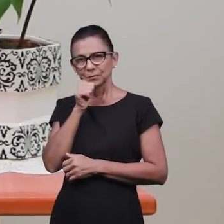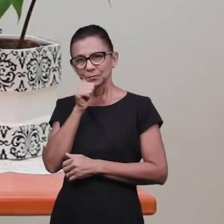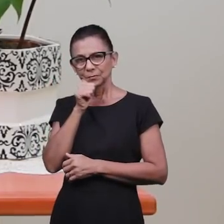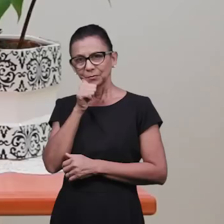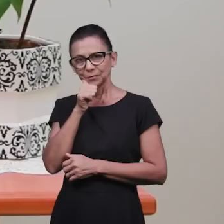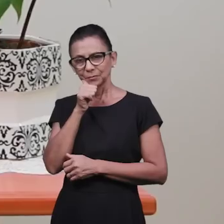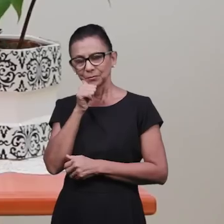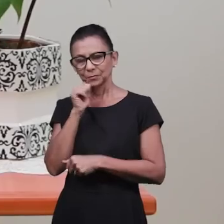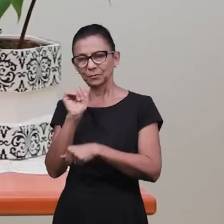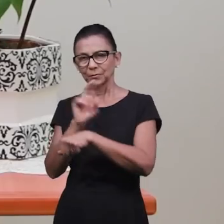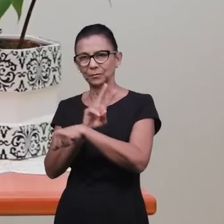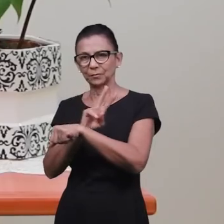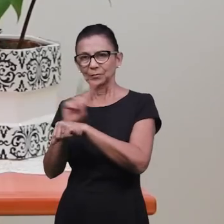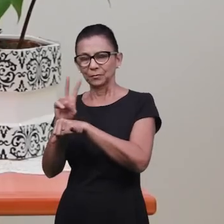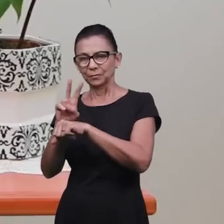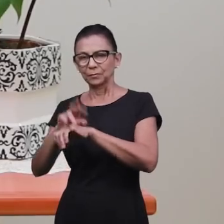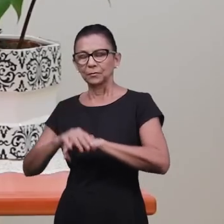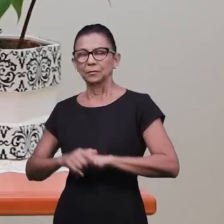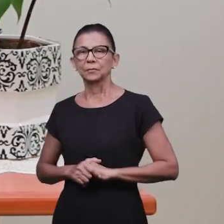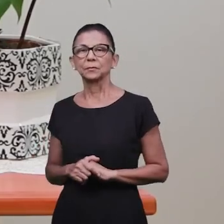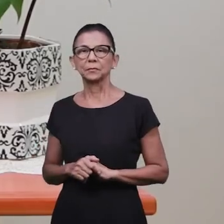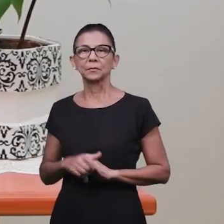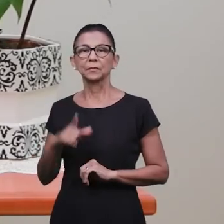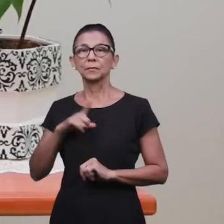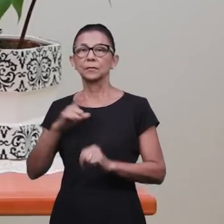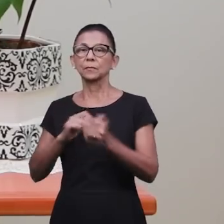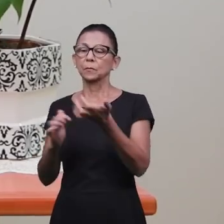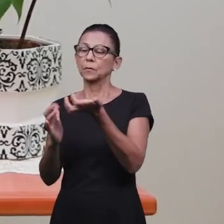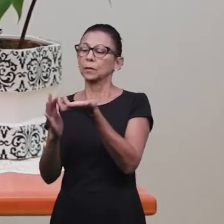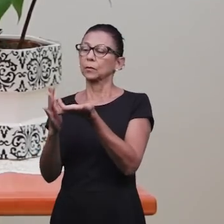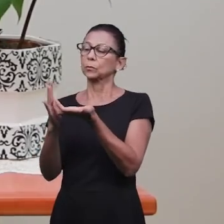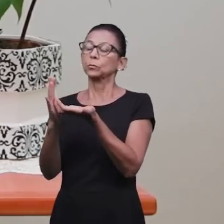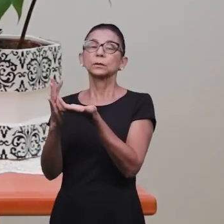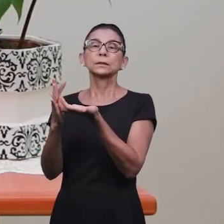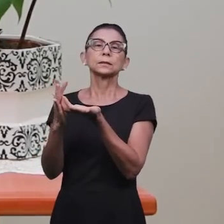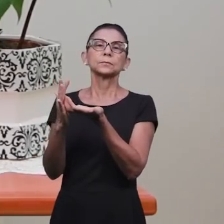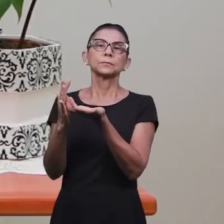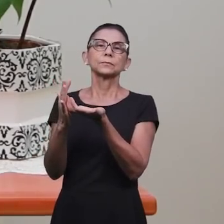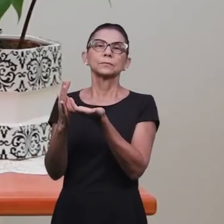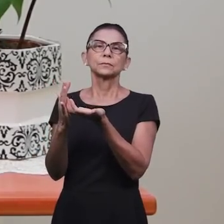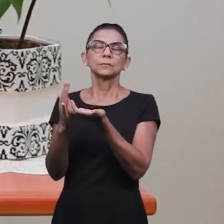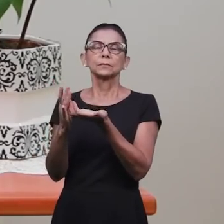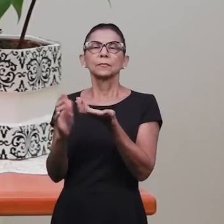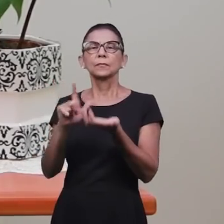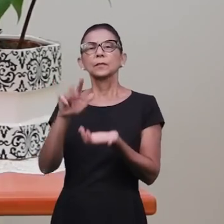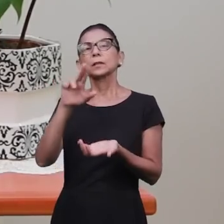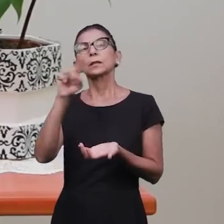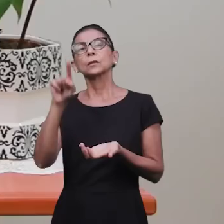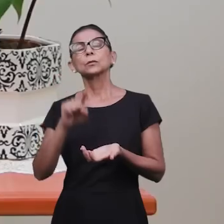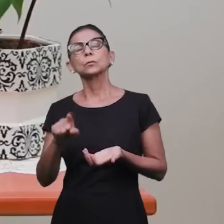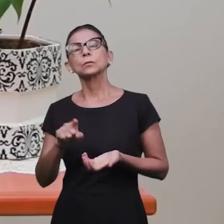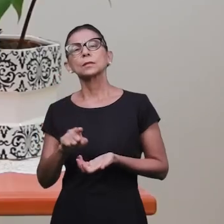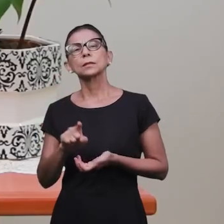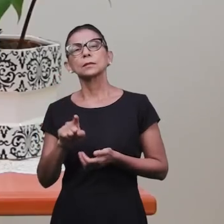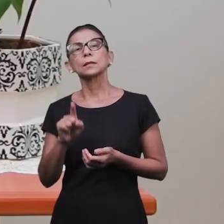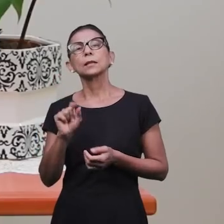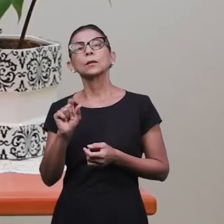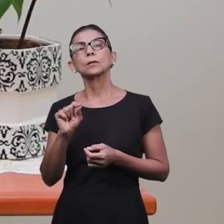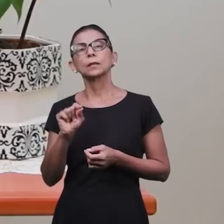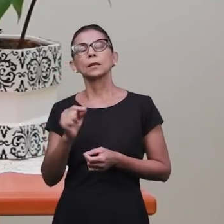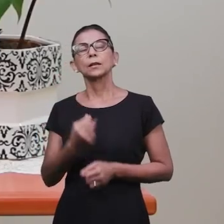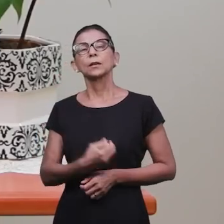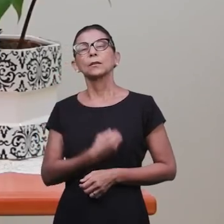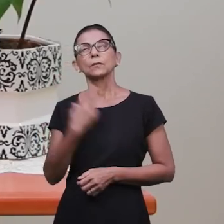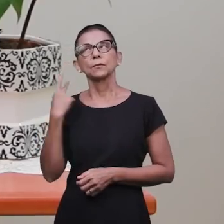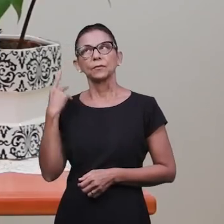isso? Porque Jesus é luz. E a luz é a luz da vida eterna. O Evangelho de João fala